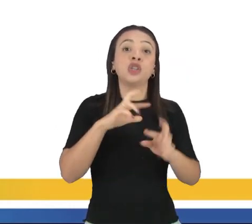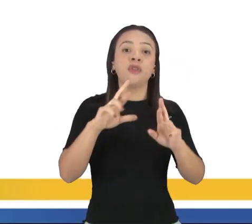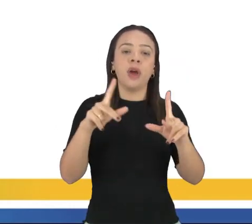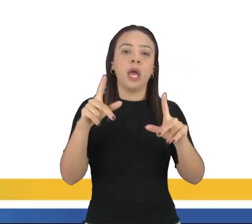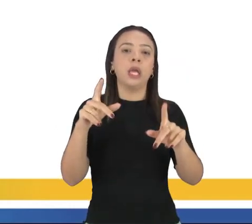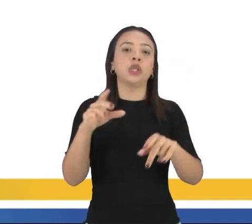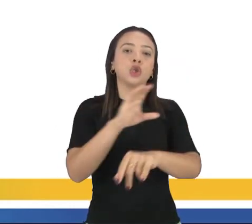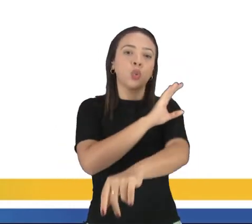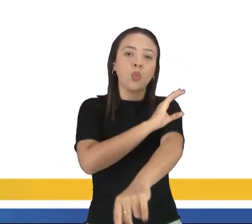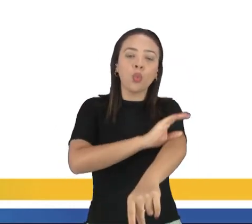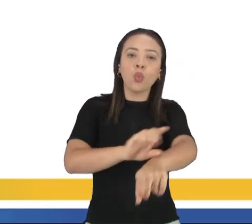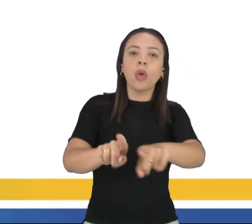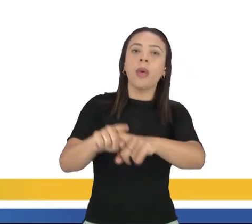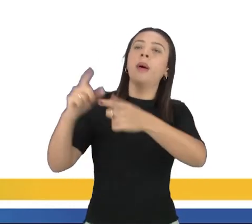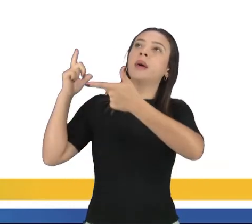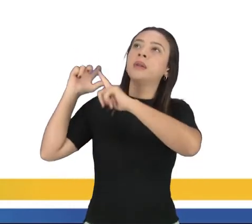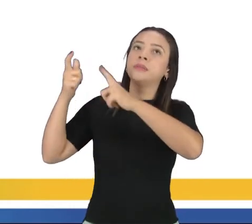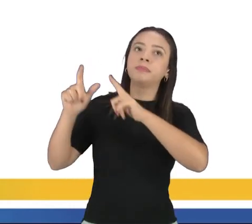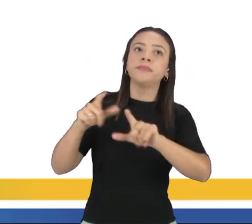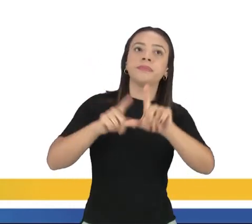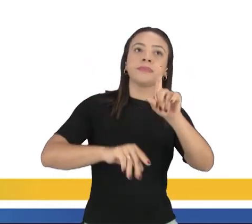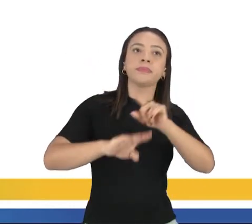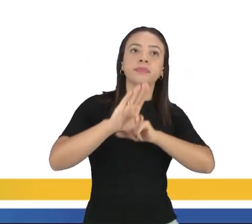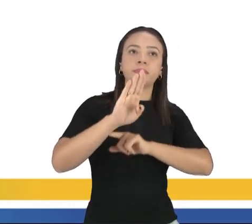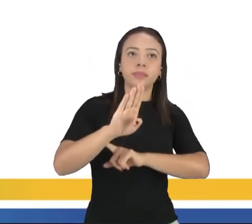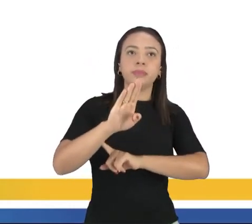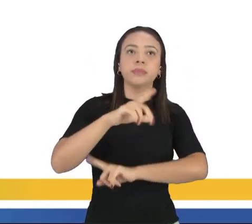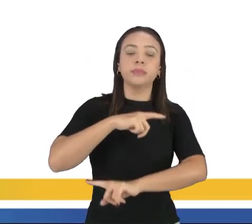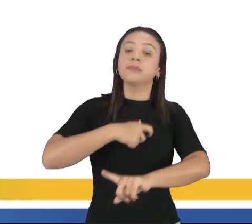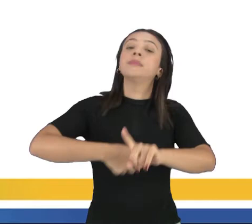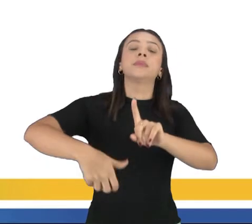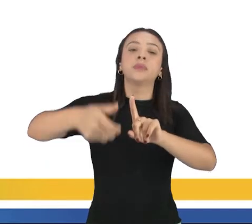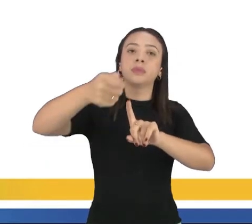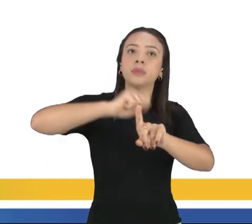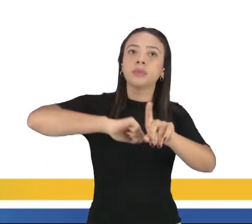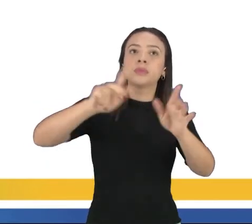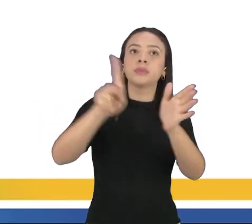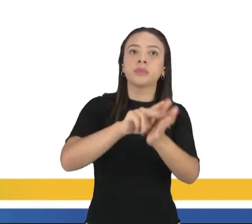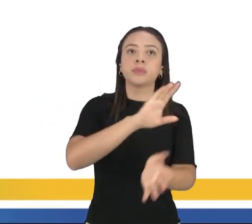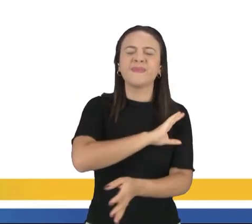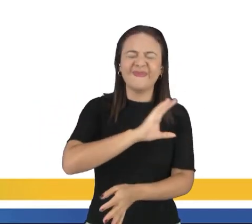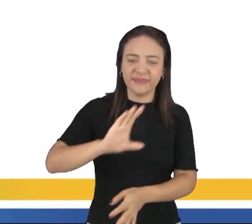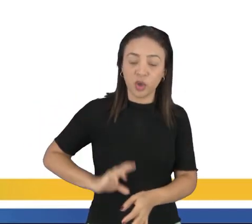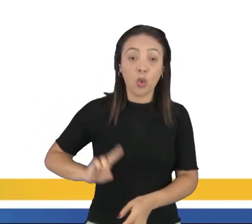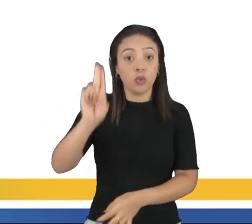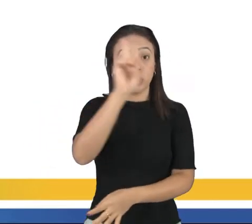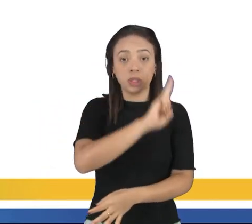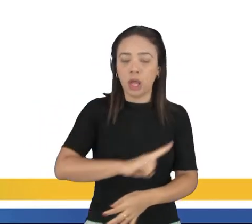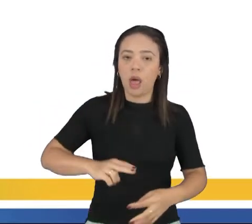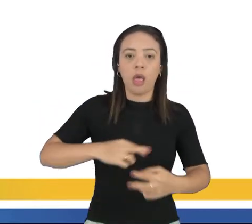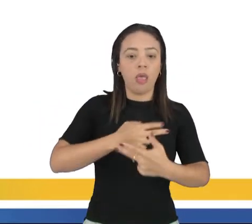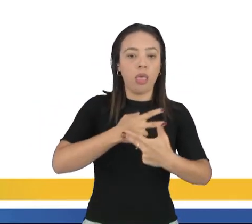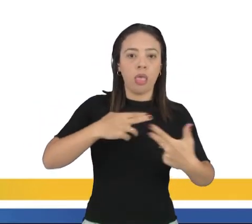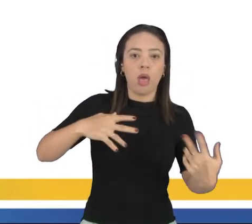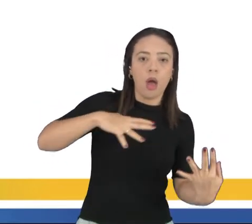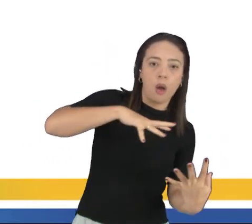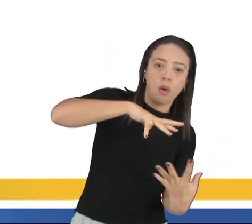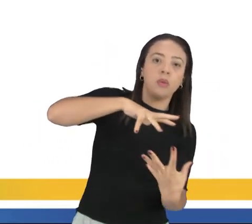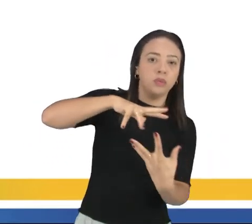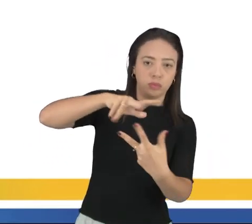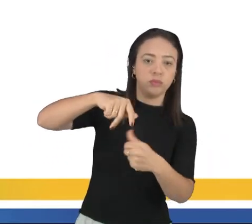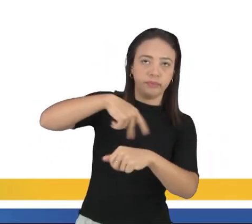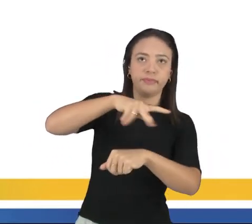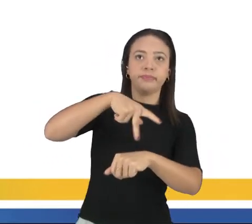bebê embora o calendário Cristão seja hoje é adotado em âmbito internacional cada